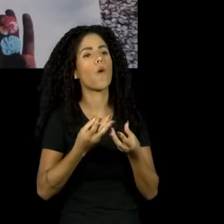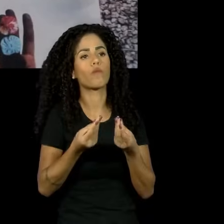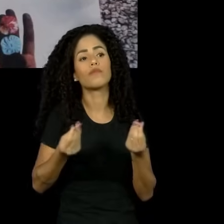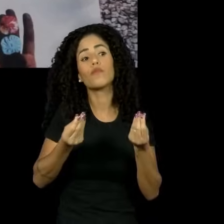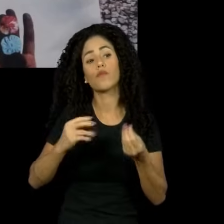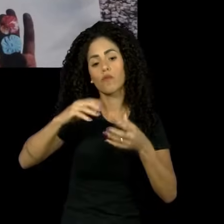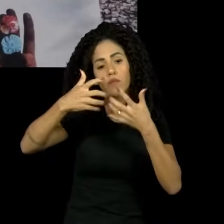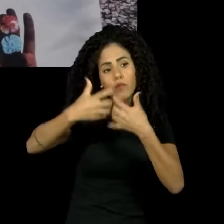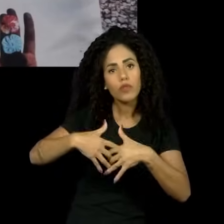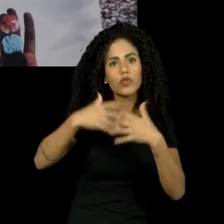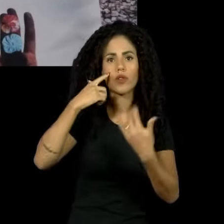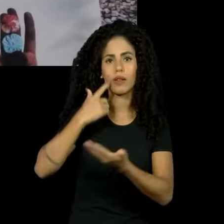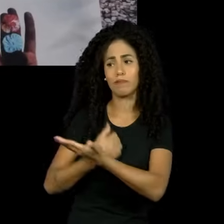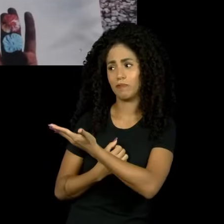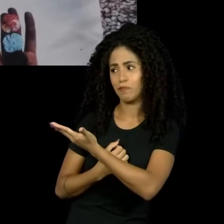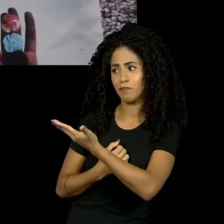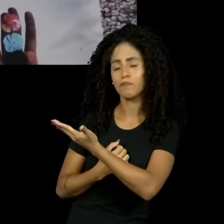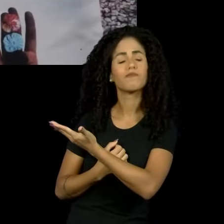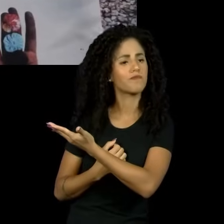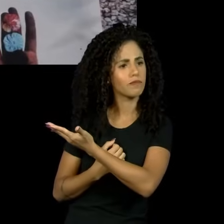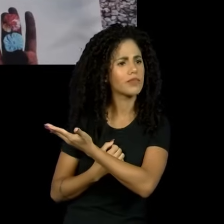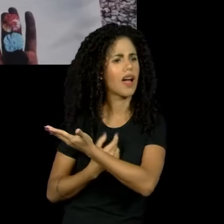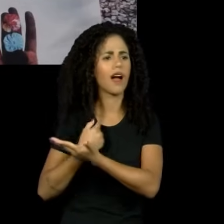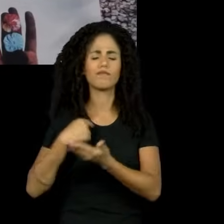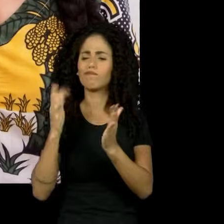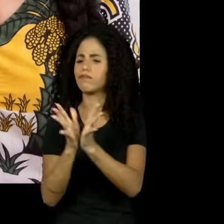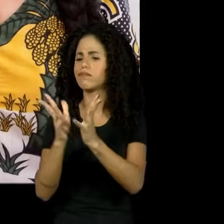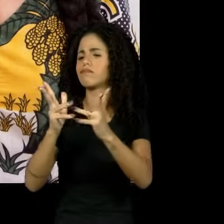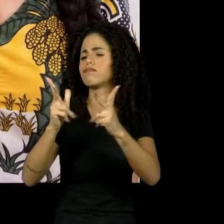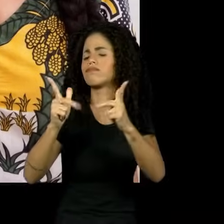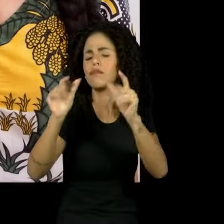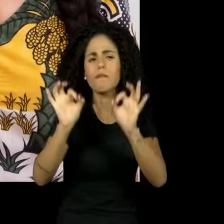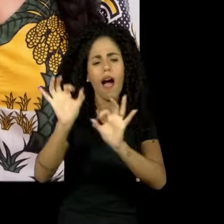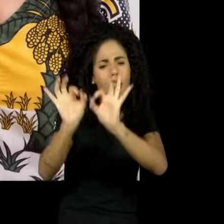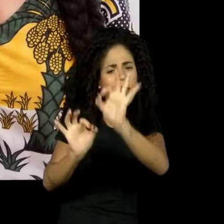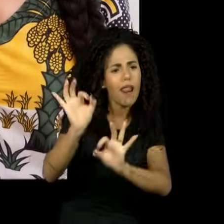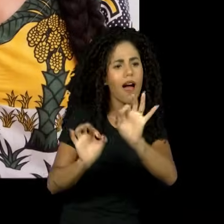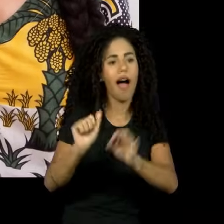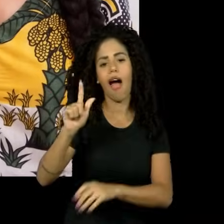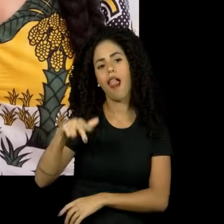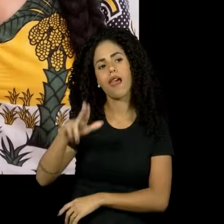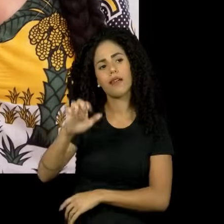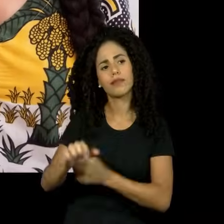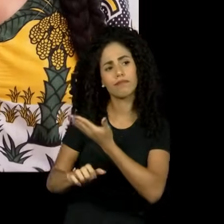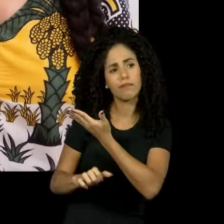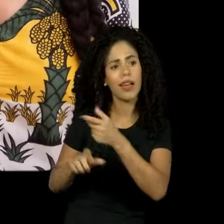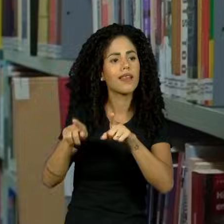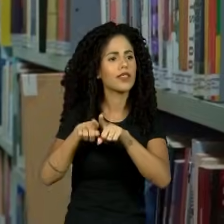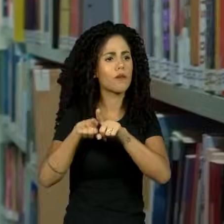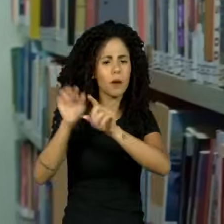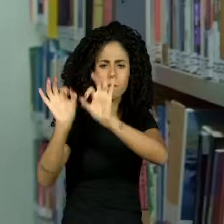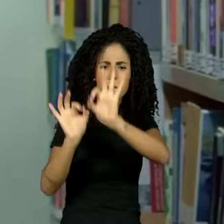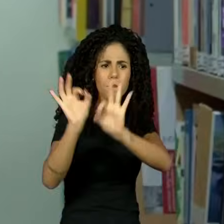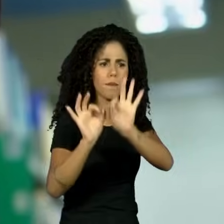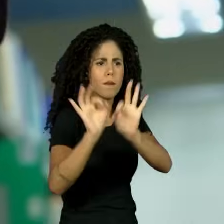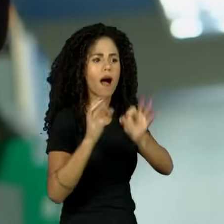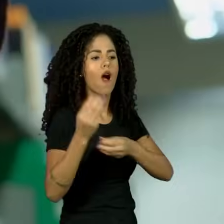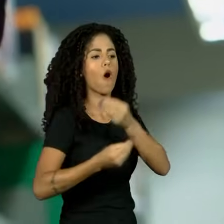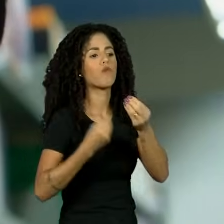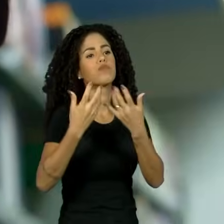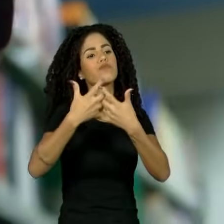seja, isso que o Moisés Patrício tem feito, que a Aline Mota tem feito.